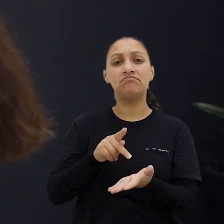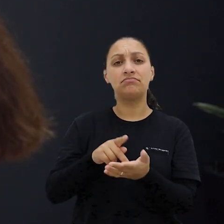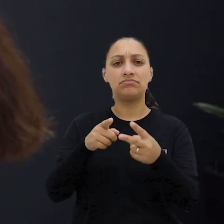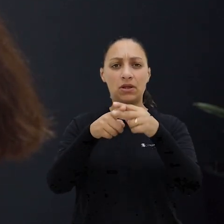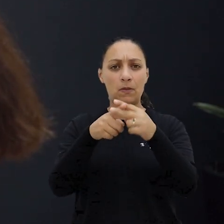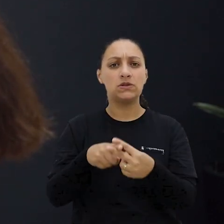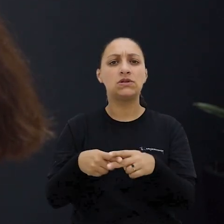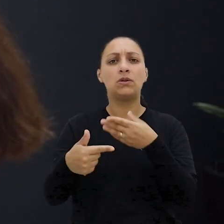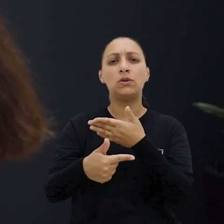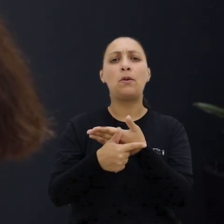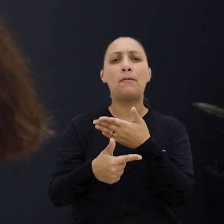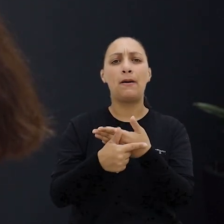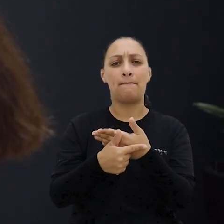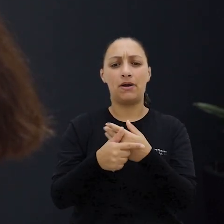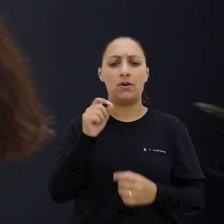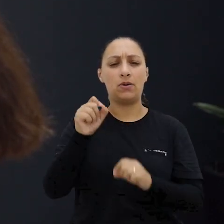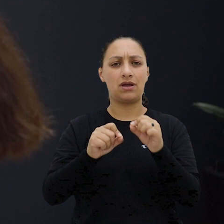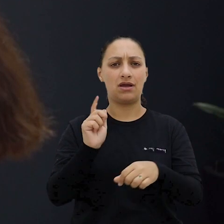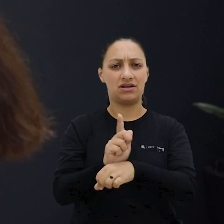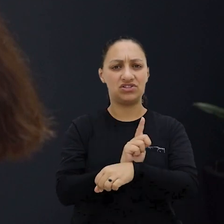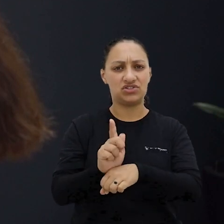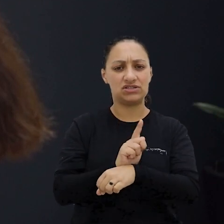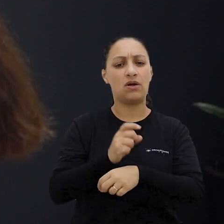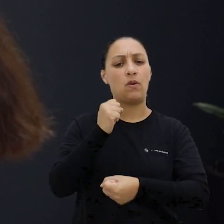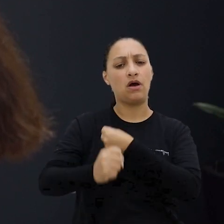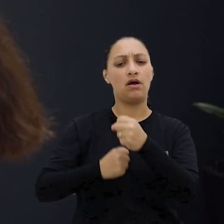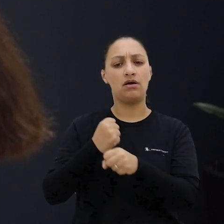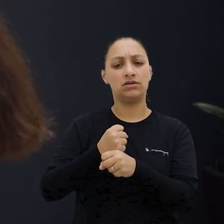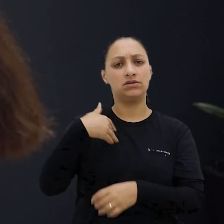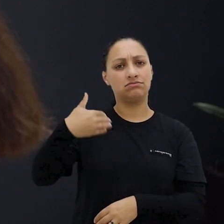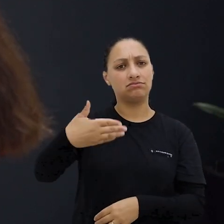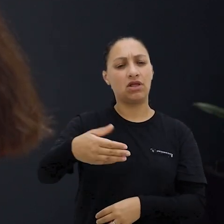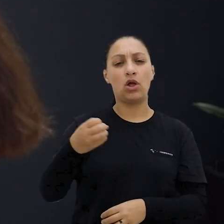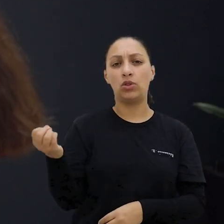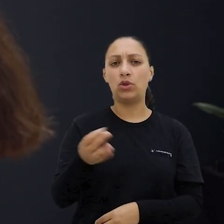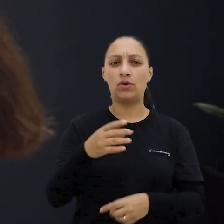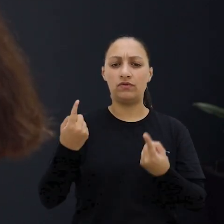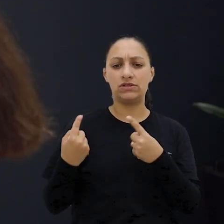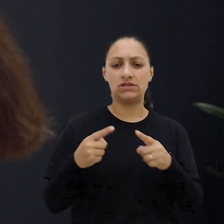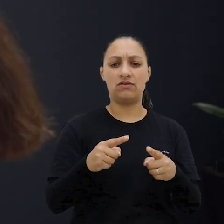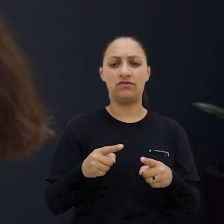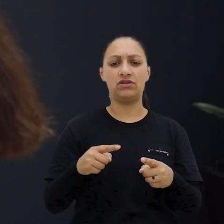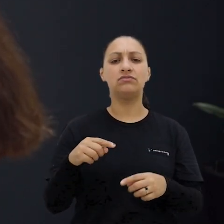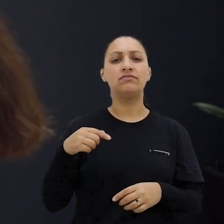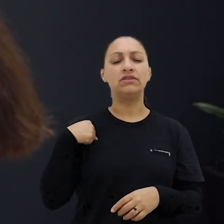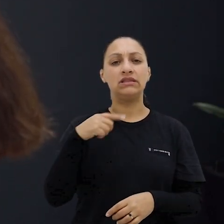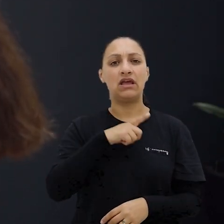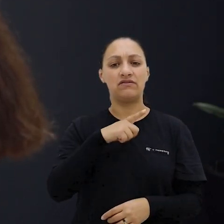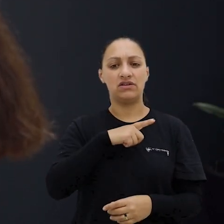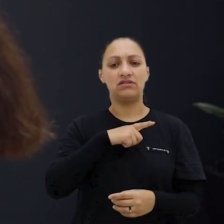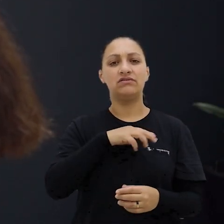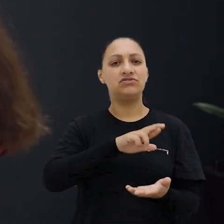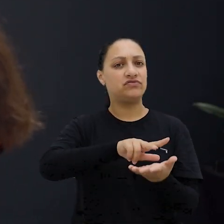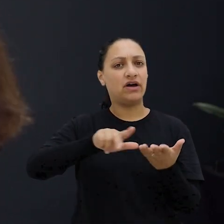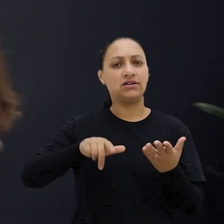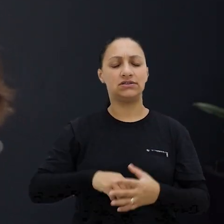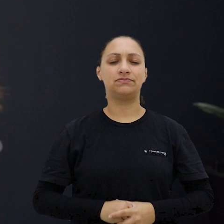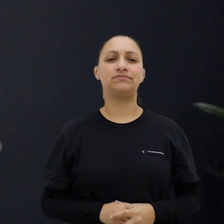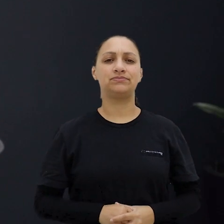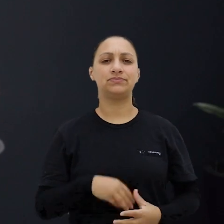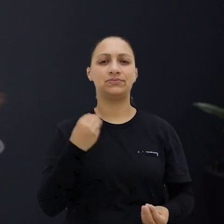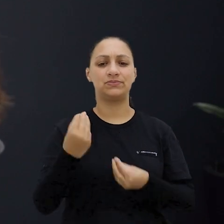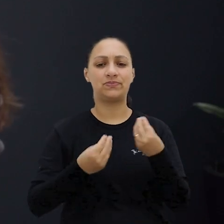a manutenção desse papel, porque a cada gestão, a cada ano, é um novo desafio. A gente passou por diversos. Sim. Não, a